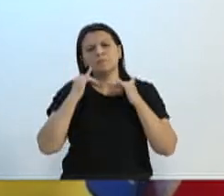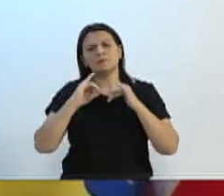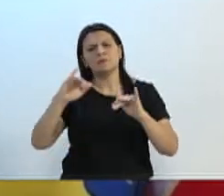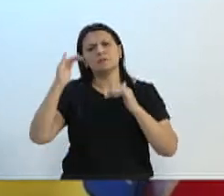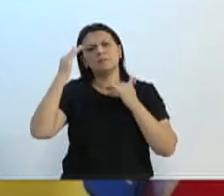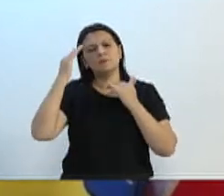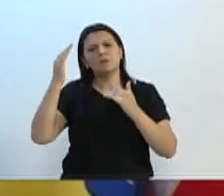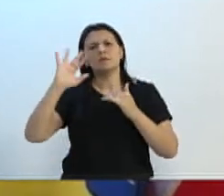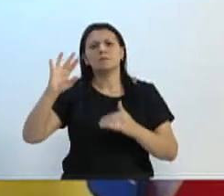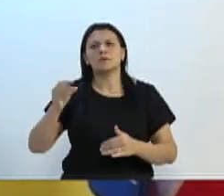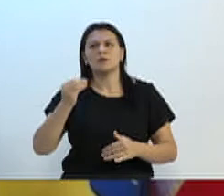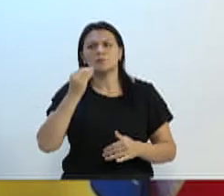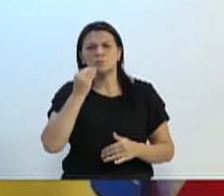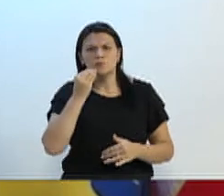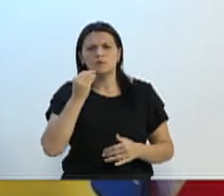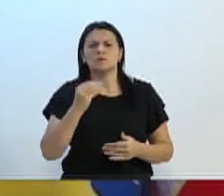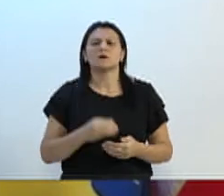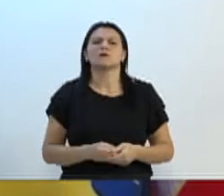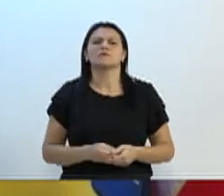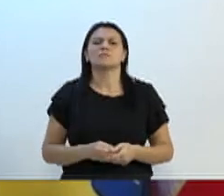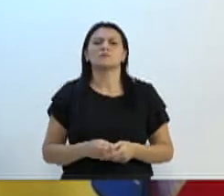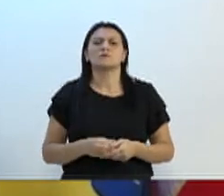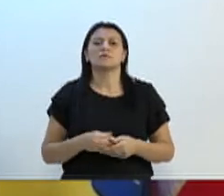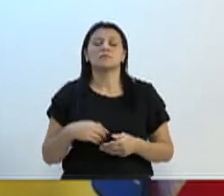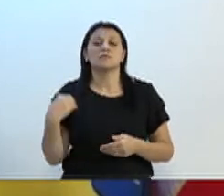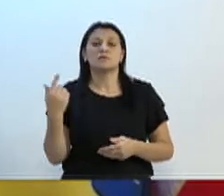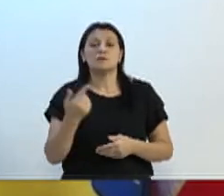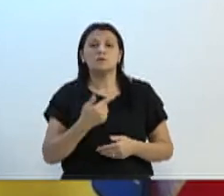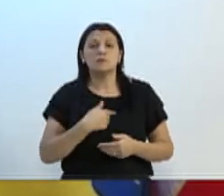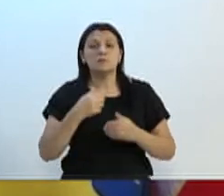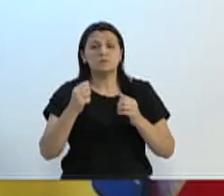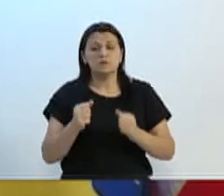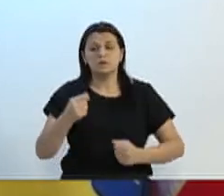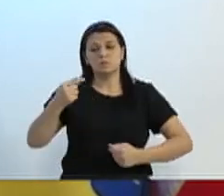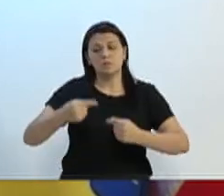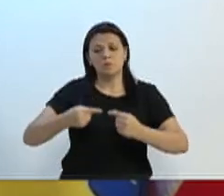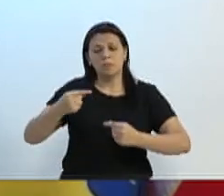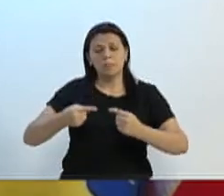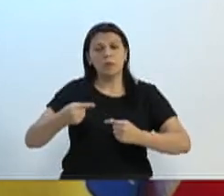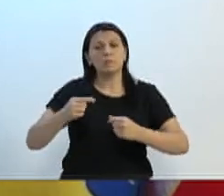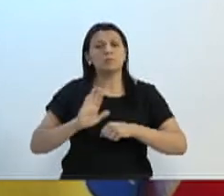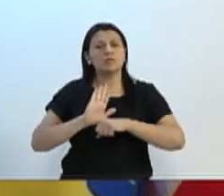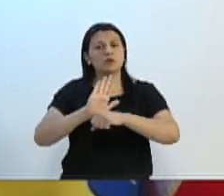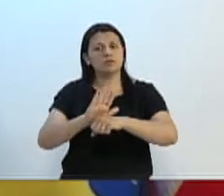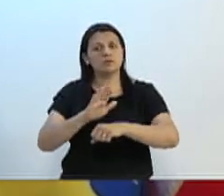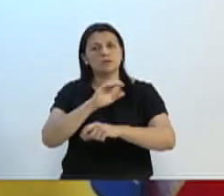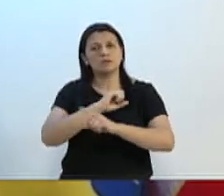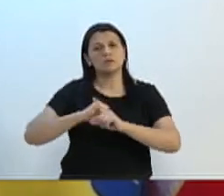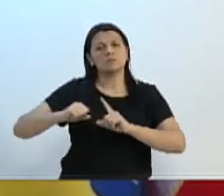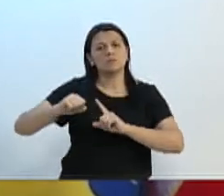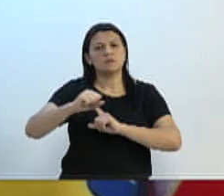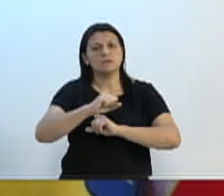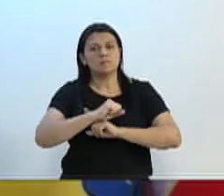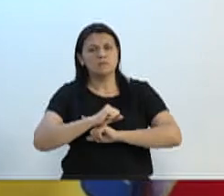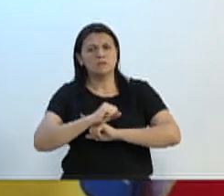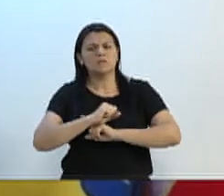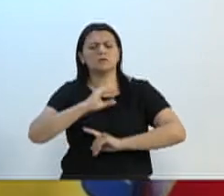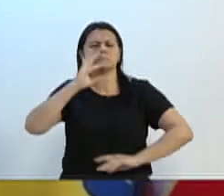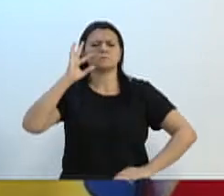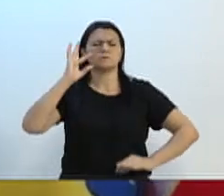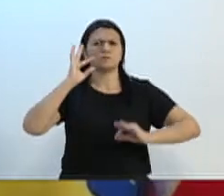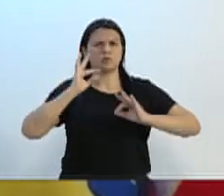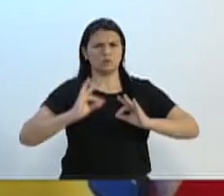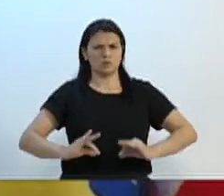obrigado pelas oportunidades. Estamos abertos ao diálogo para contribuir por uma sociedade mais justa